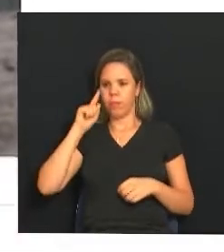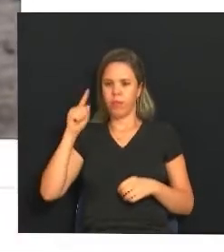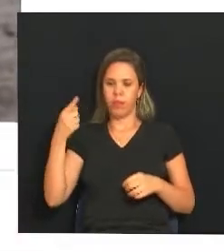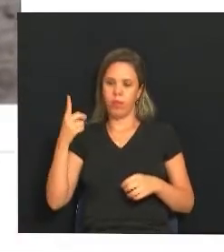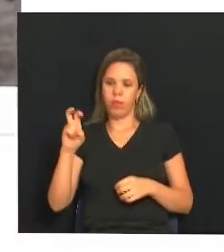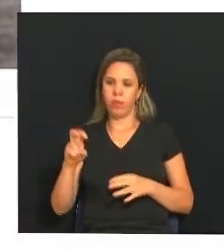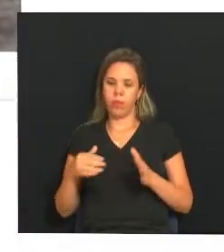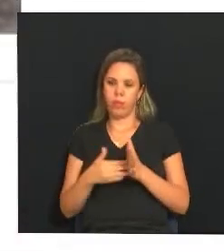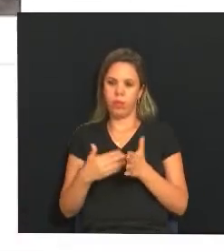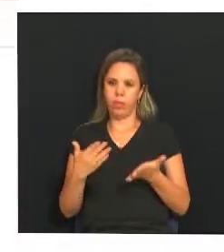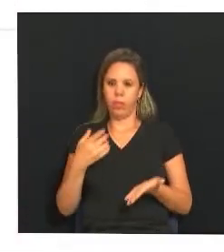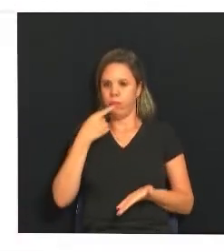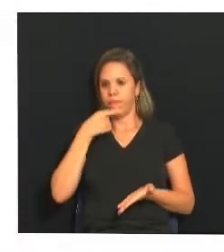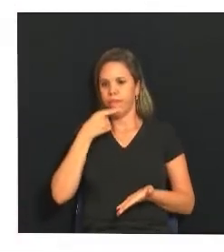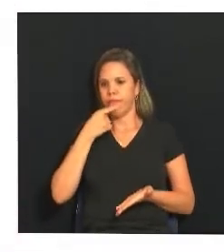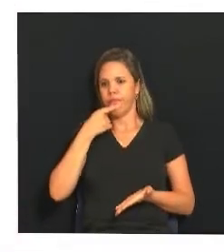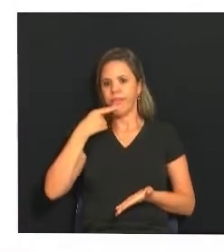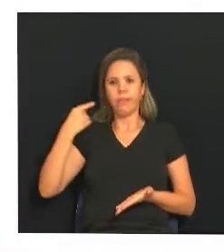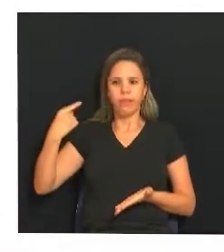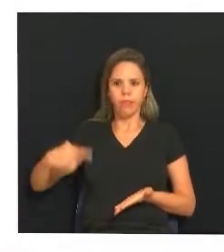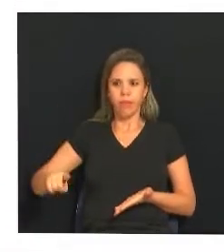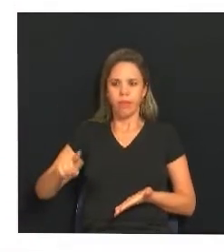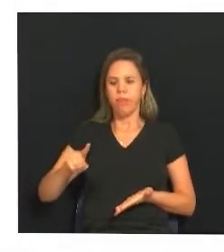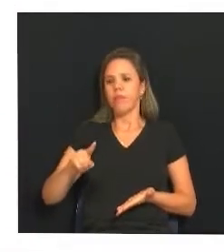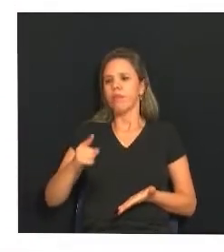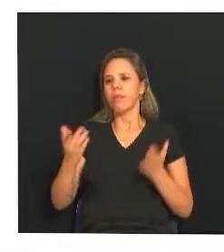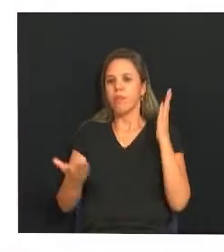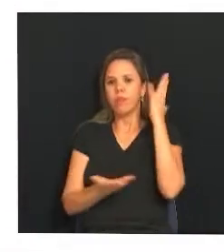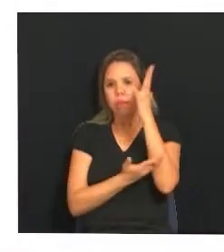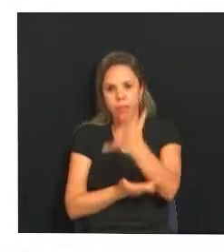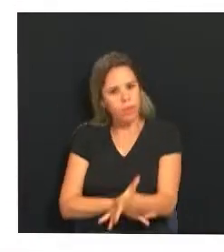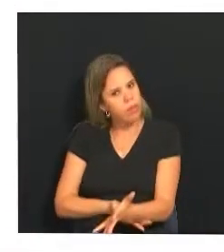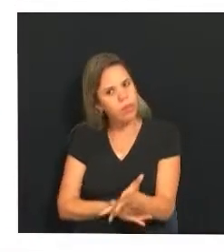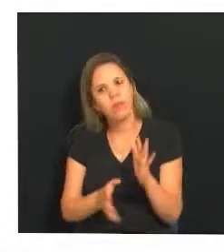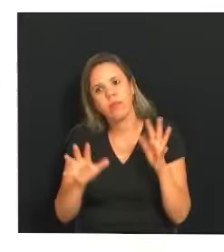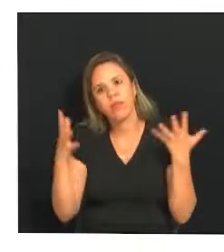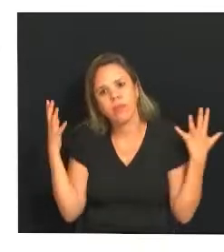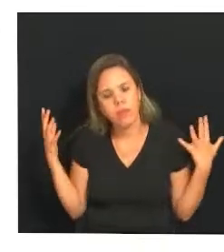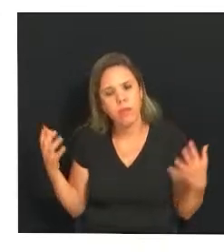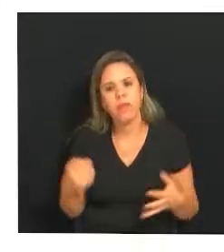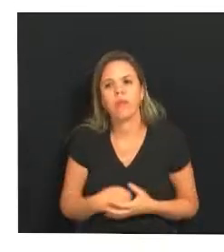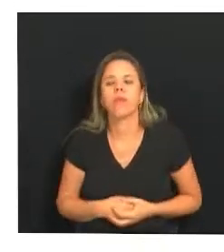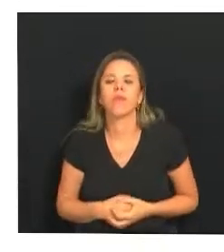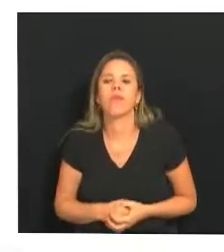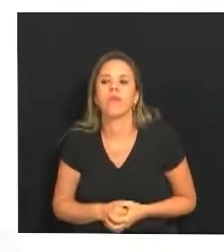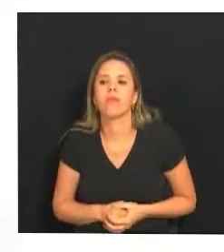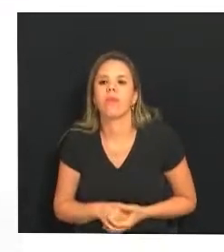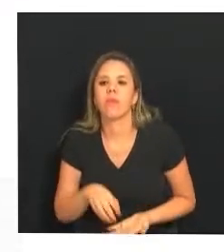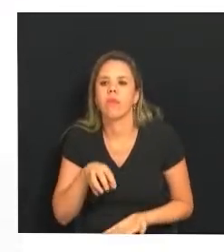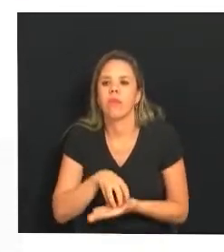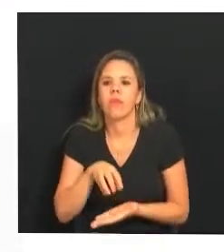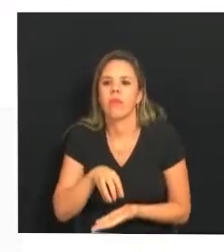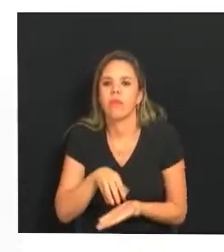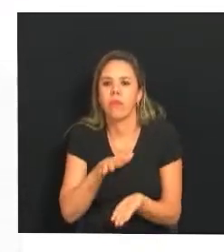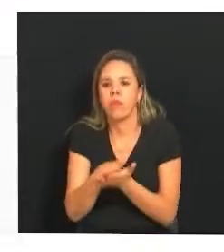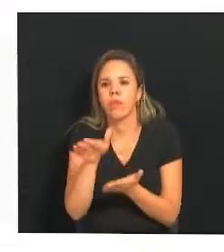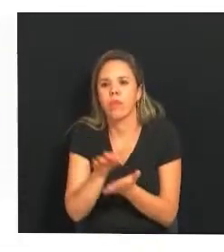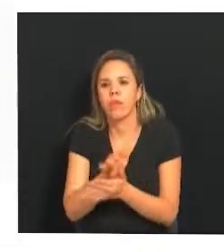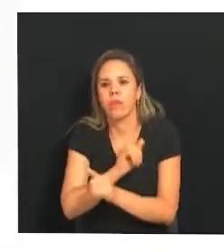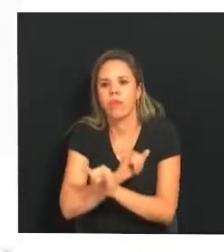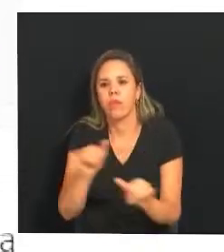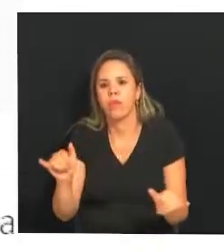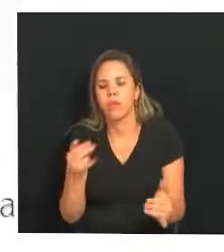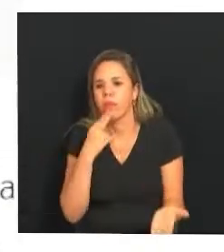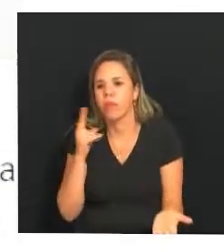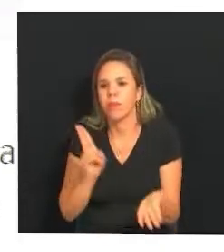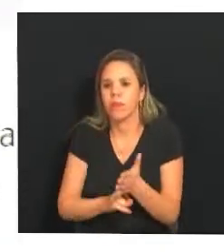15 que a Rússia planeja o desmatamento em massa de florestas ucranianas. O órgão publicou uma suposta